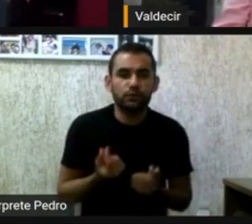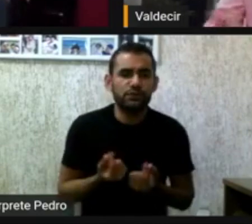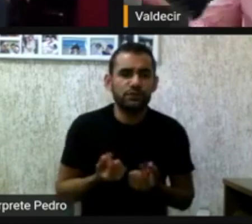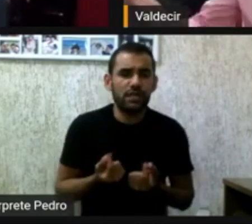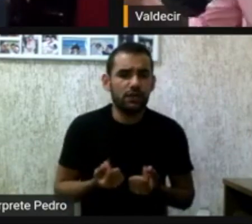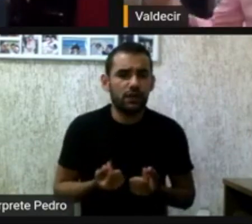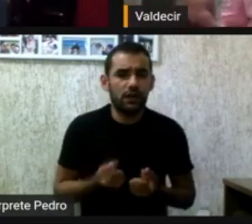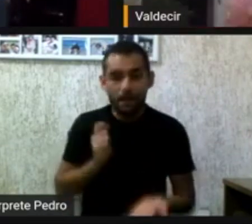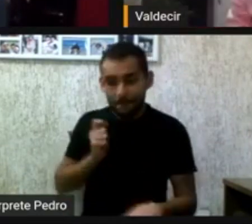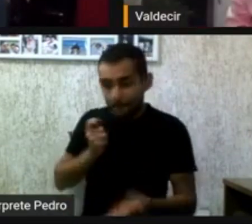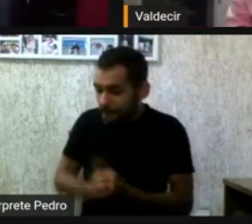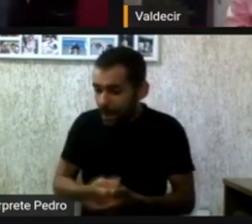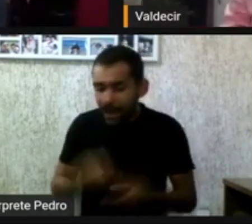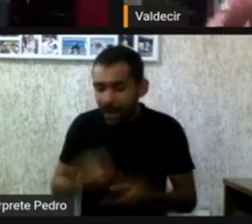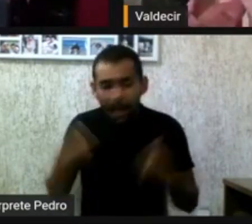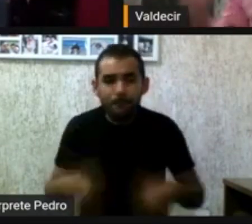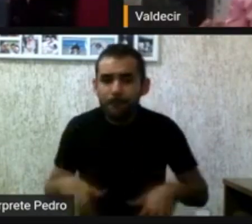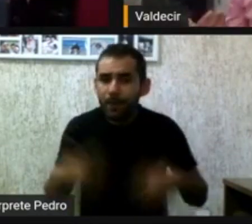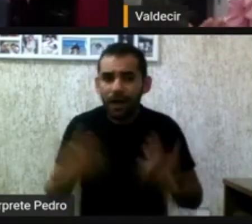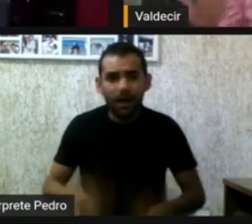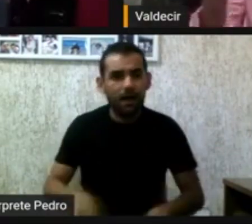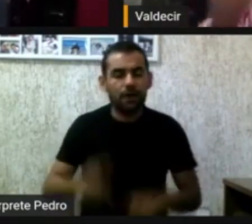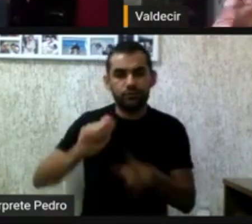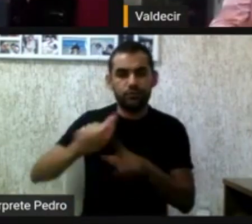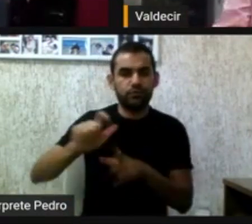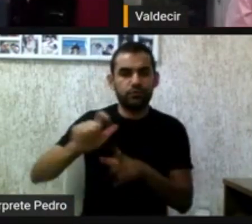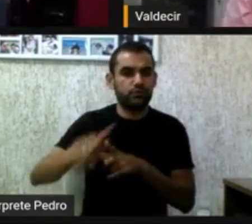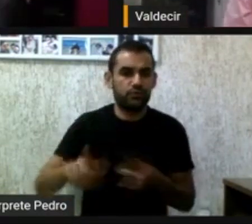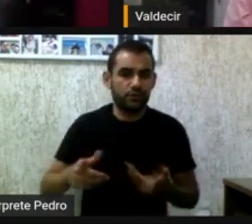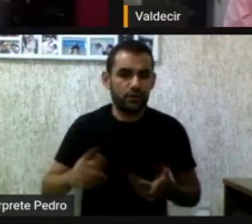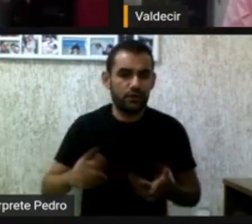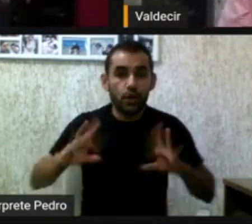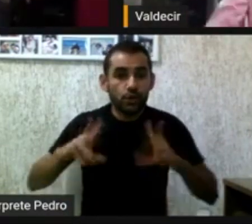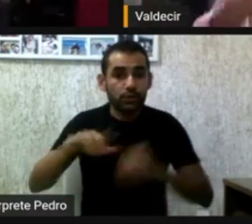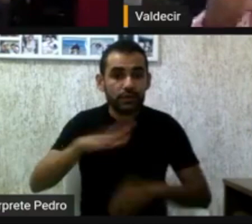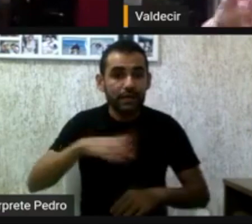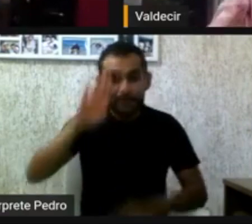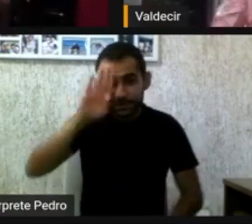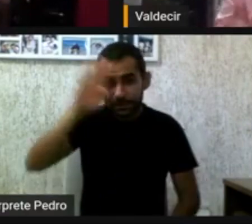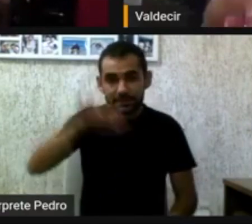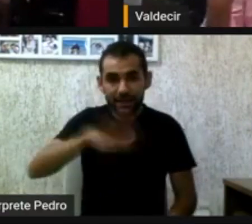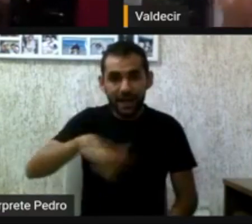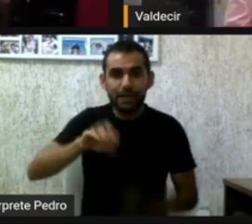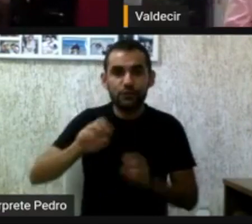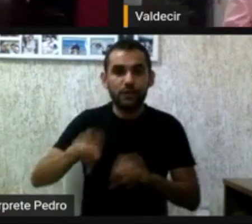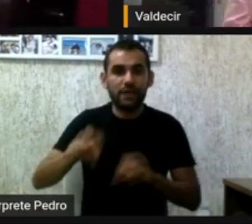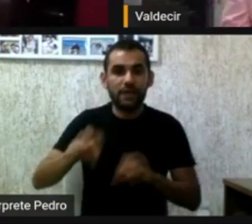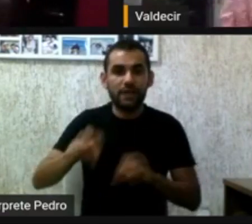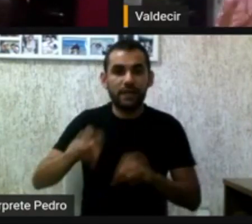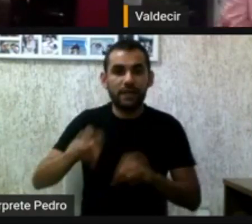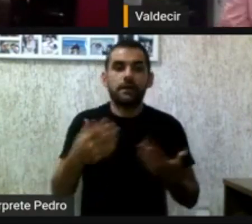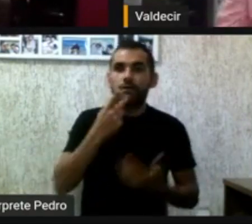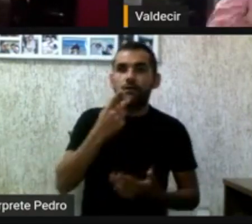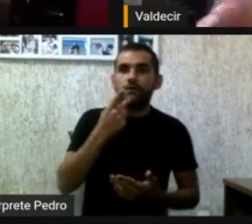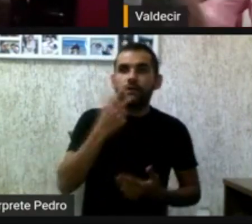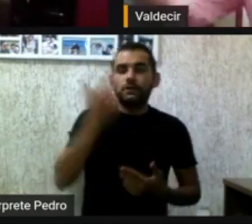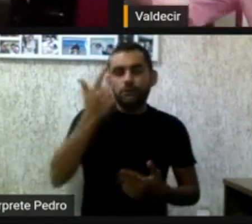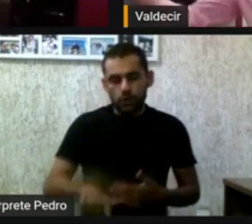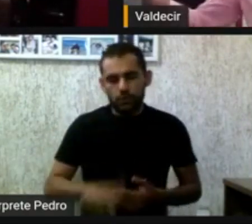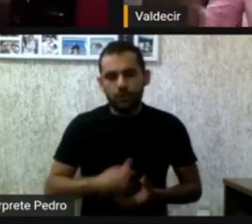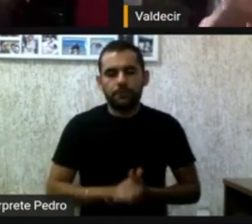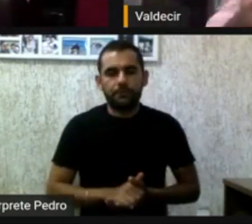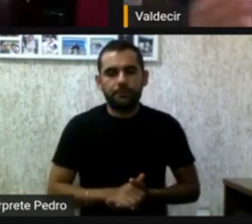nossa cidade se paga muito em aluguel, em todas as áreas, e principalmente na área da educação. Aí eu te falo uma outra forma, e